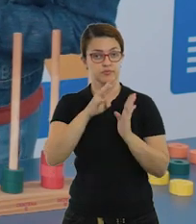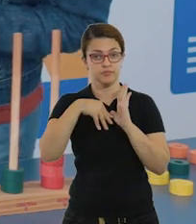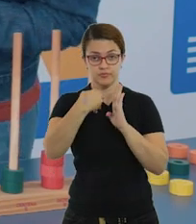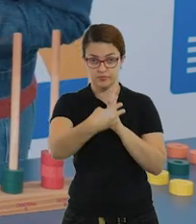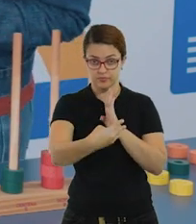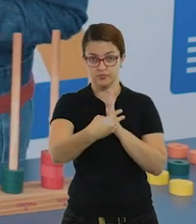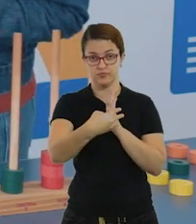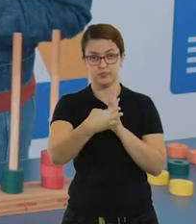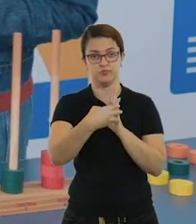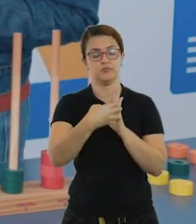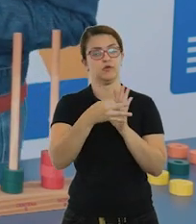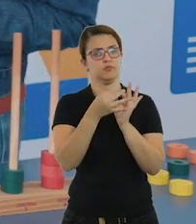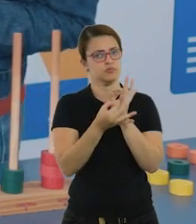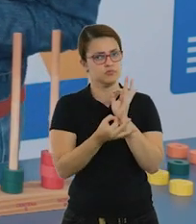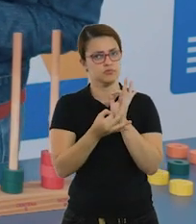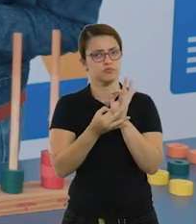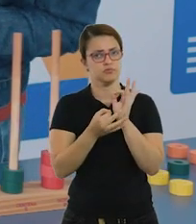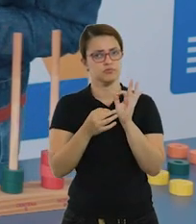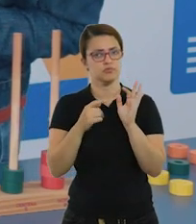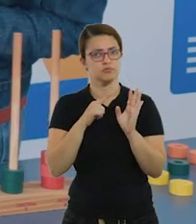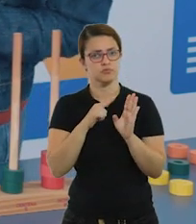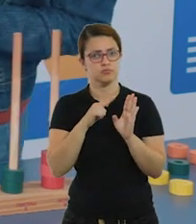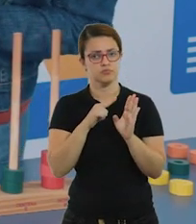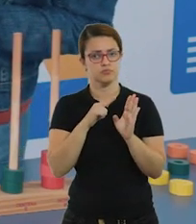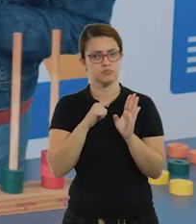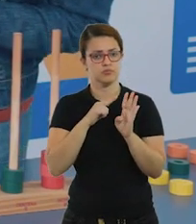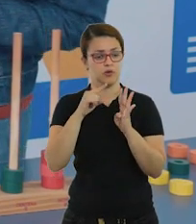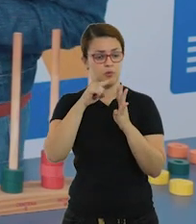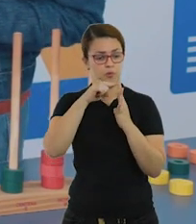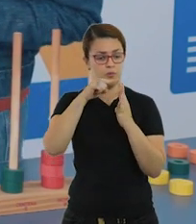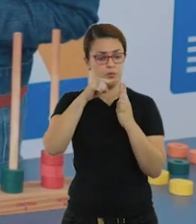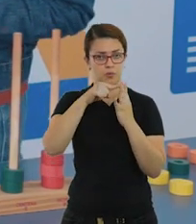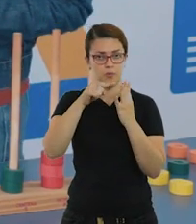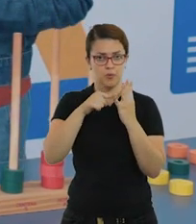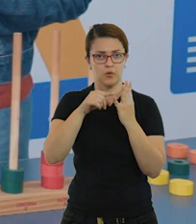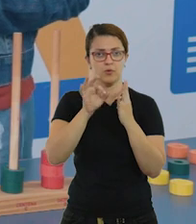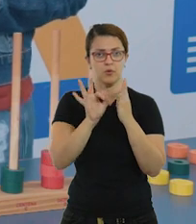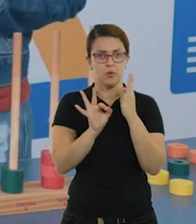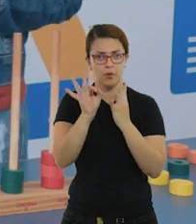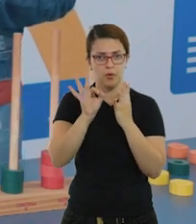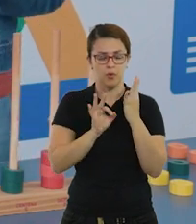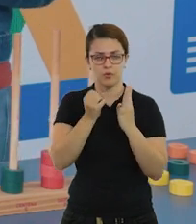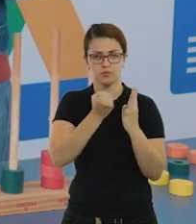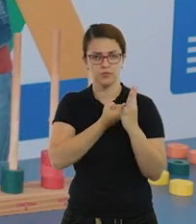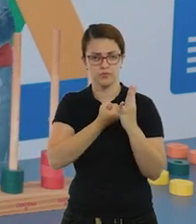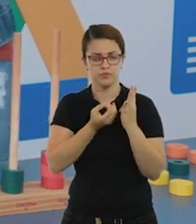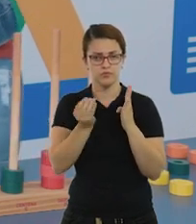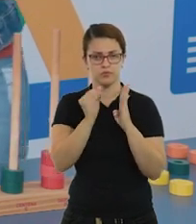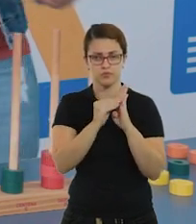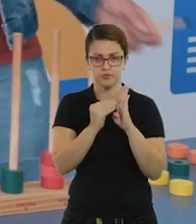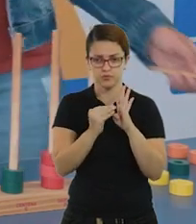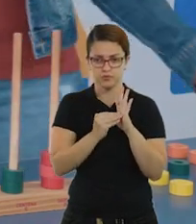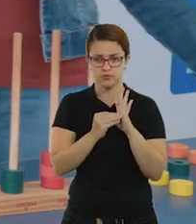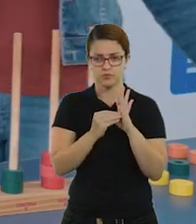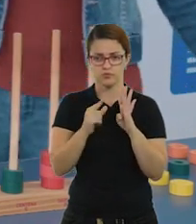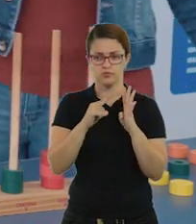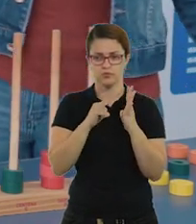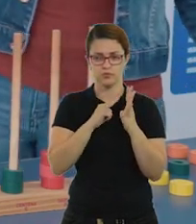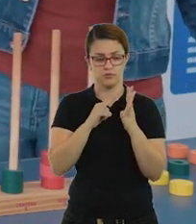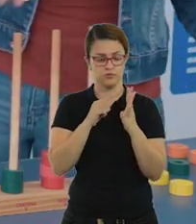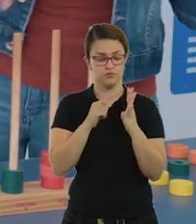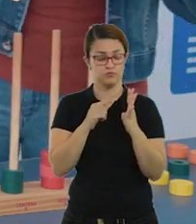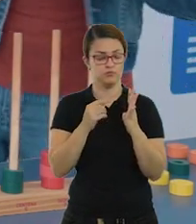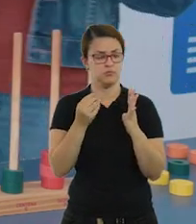estão no quadro, o processo de decomposição numérica forme 3 números de 4 algarismos, 4 ordens, conforme o exemplo. Então,